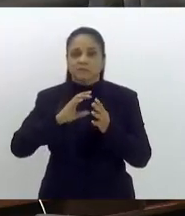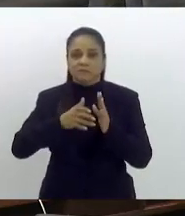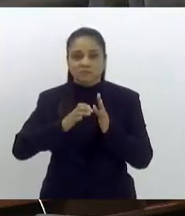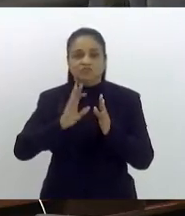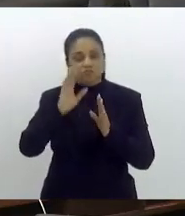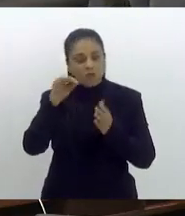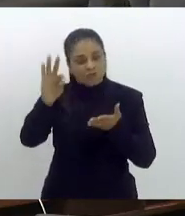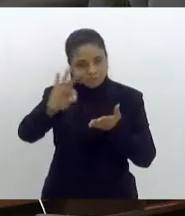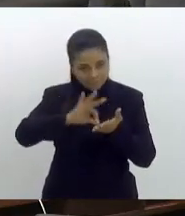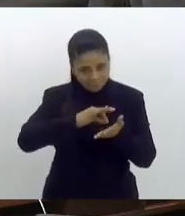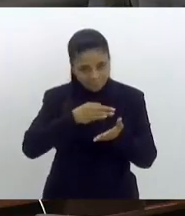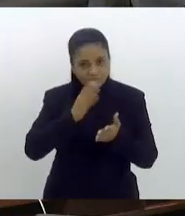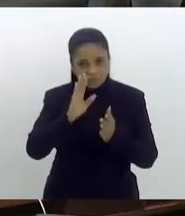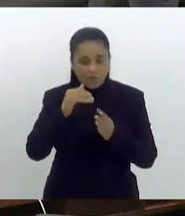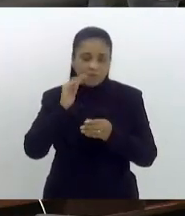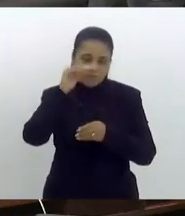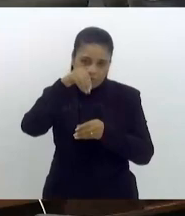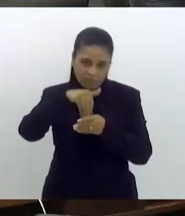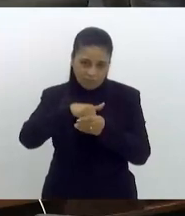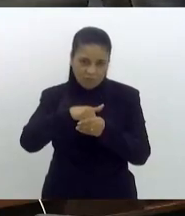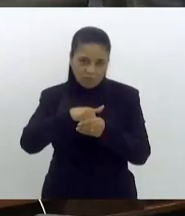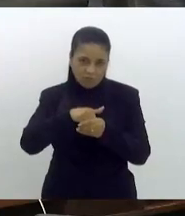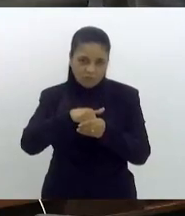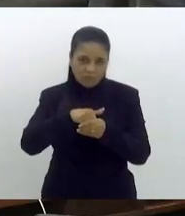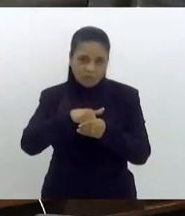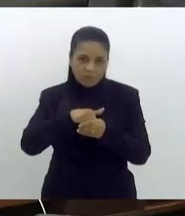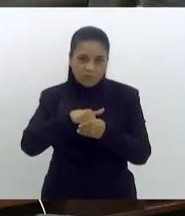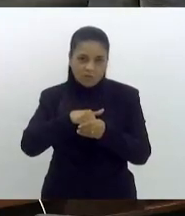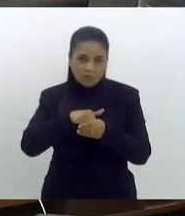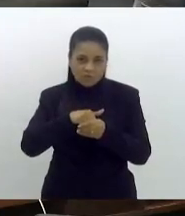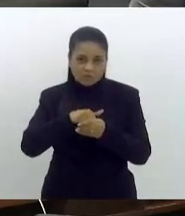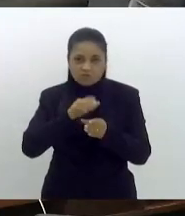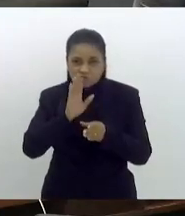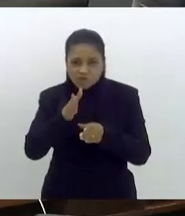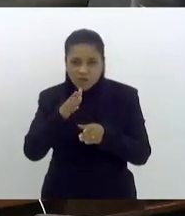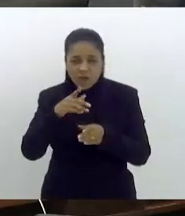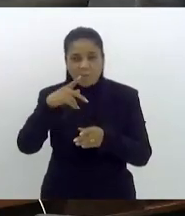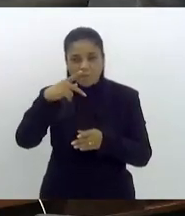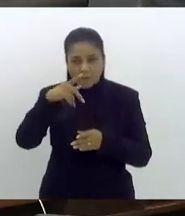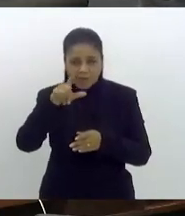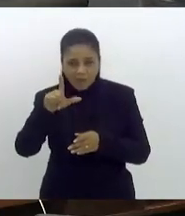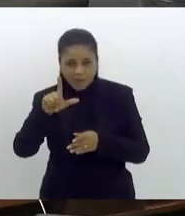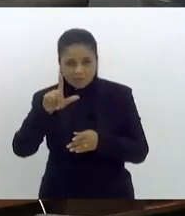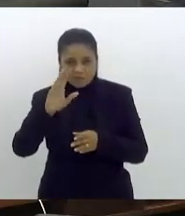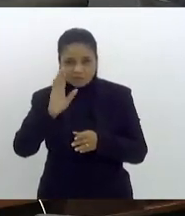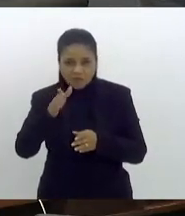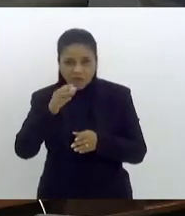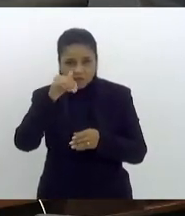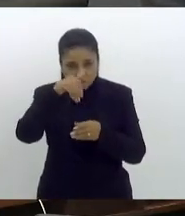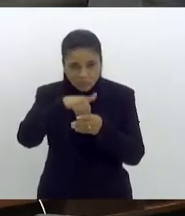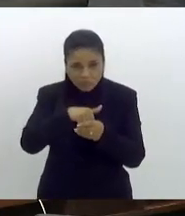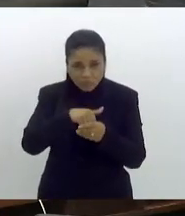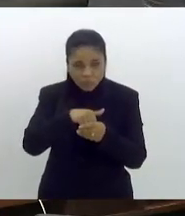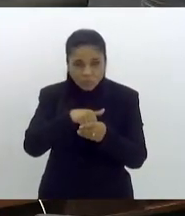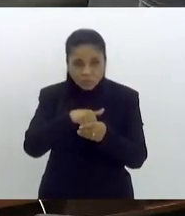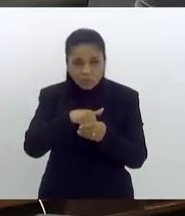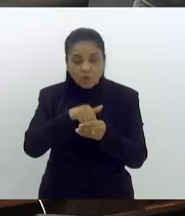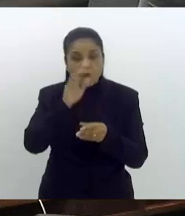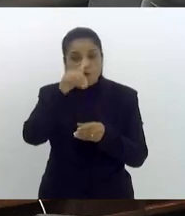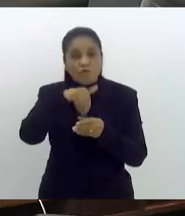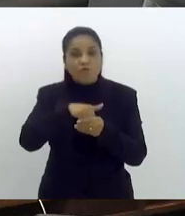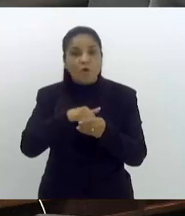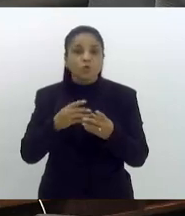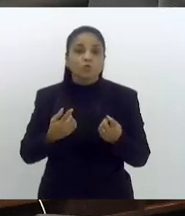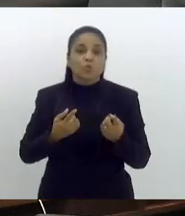declaração de voto tá ainda não foi votar a bancada no PL já já do chininho Eu voto contrario